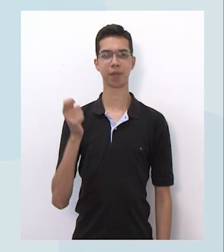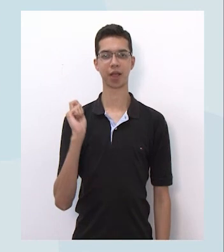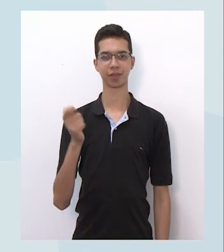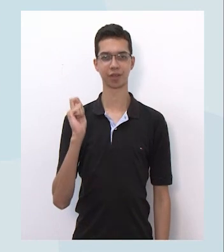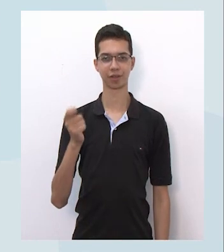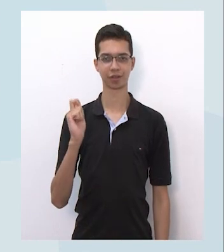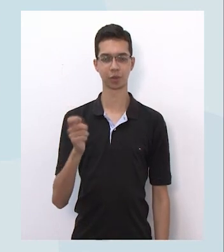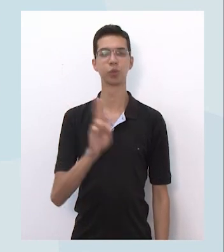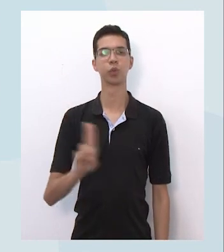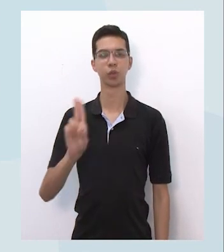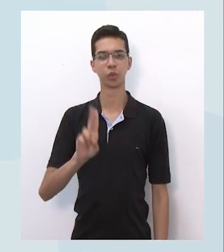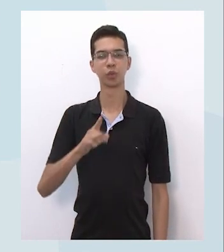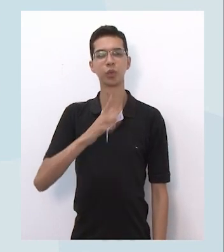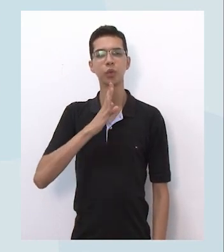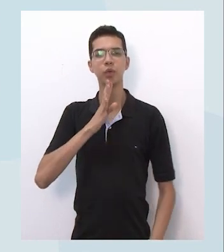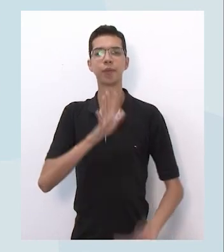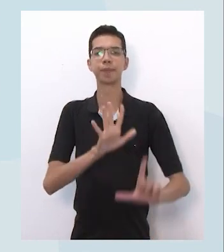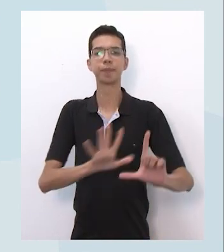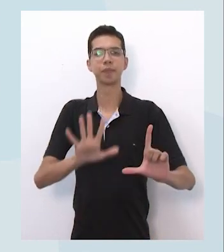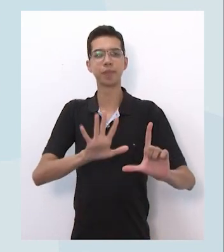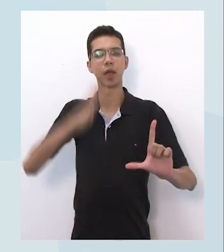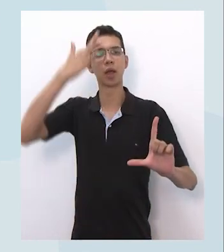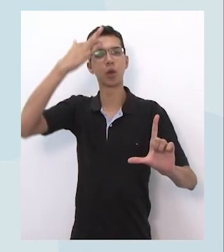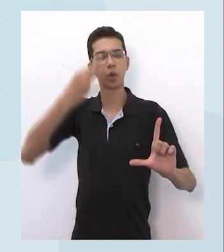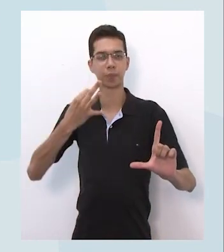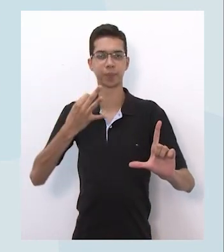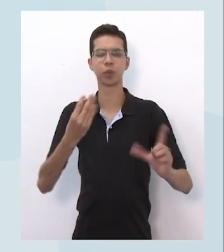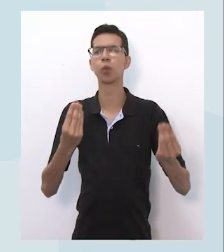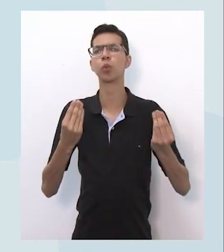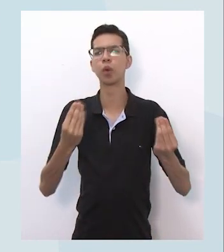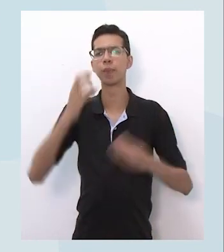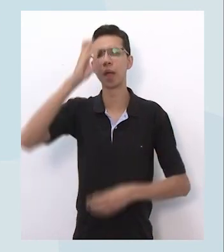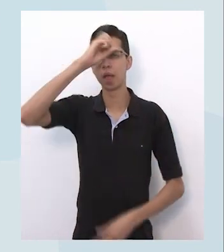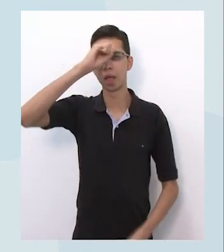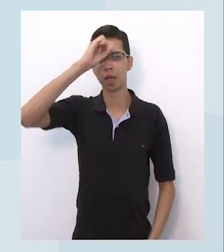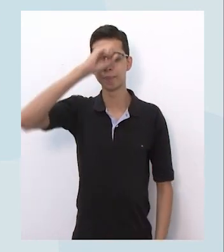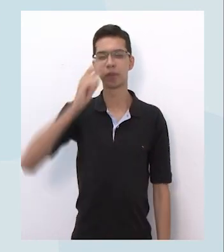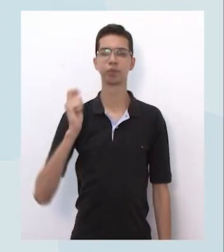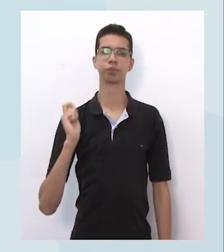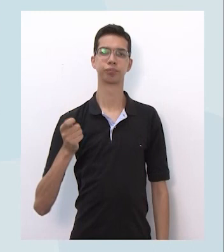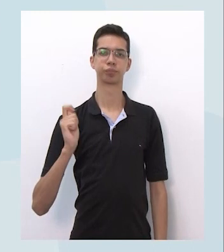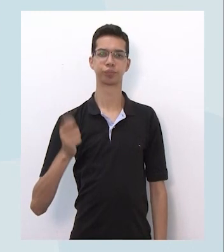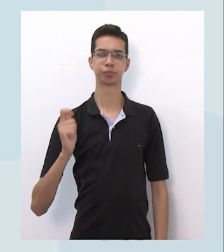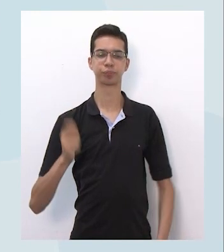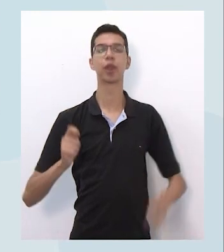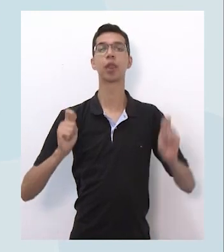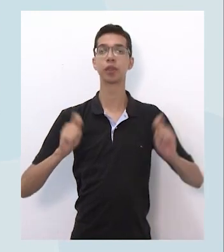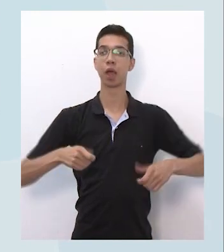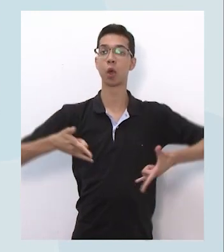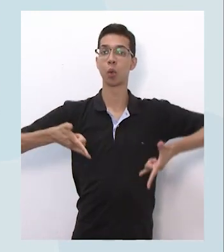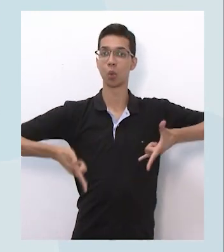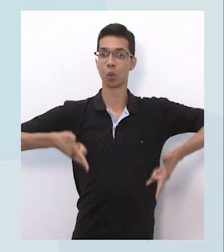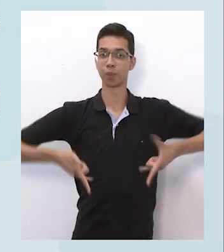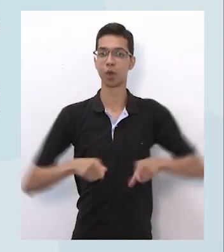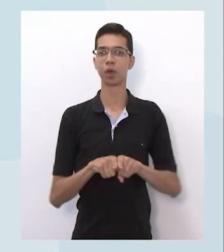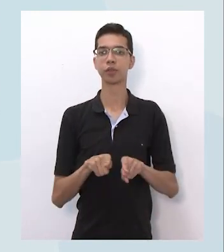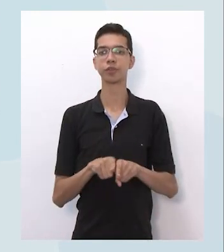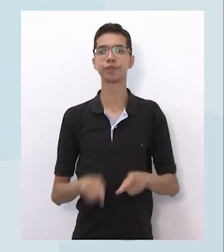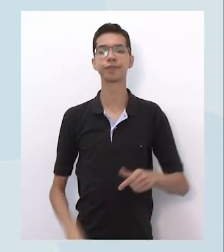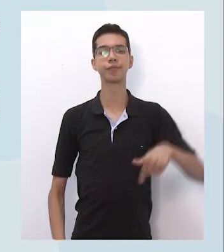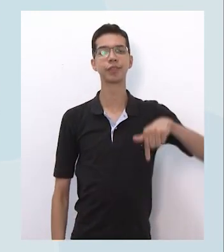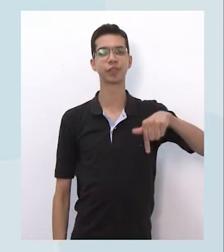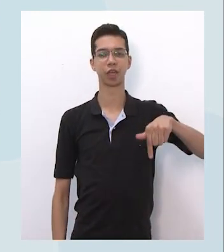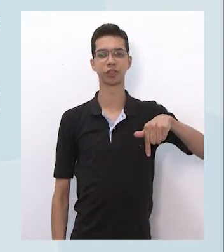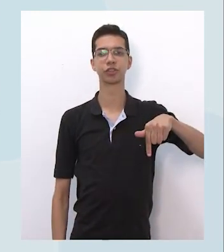essa plataforma e compreendendo como esse aprendizado pode chegar até a robótica. E, finalmente, no espaço 7, o trabalho com a